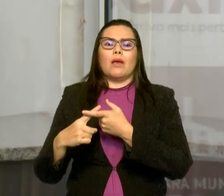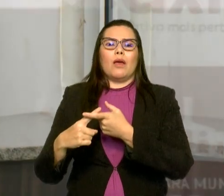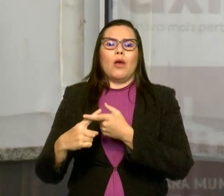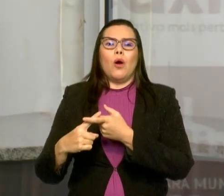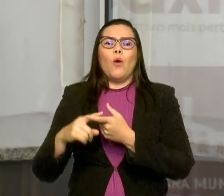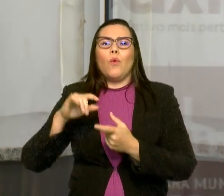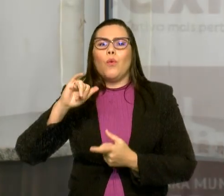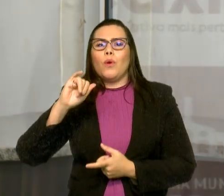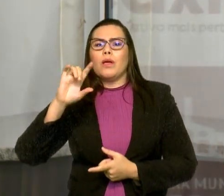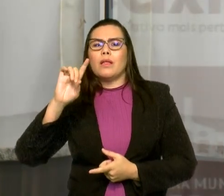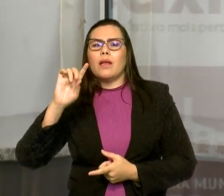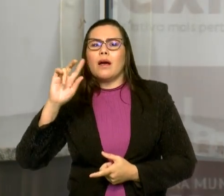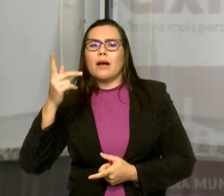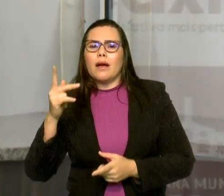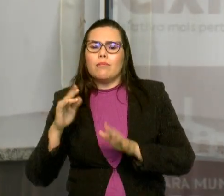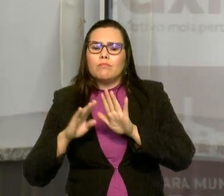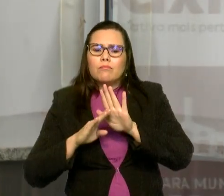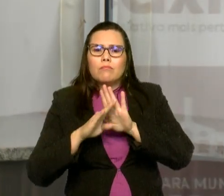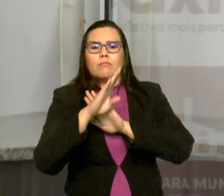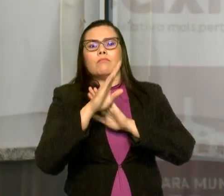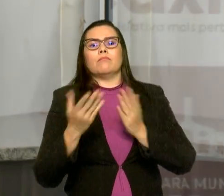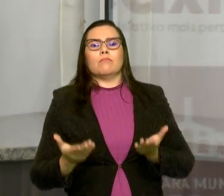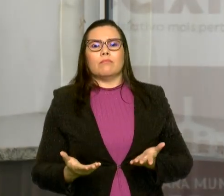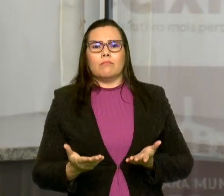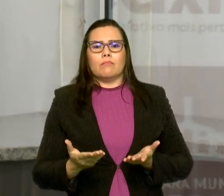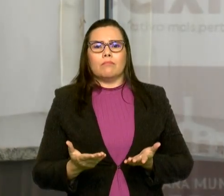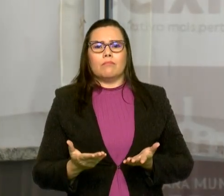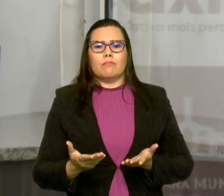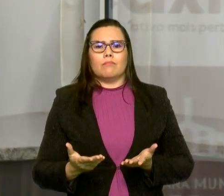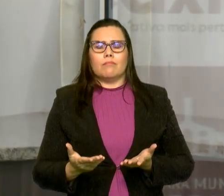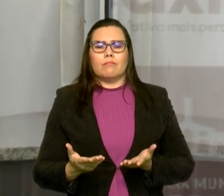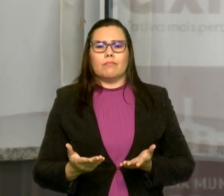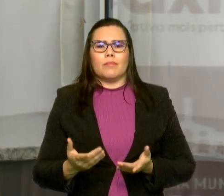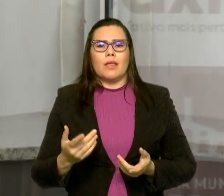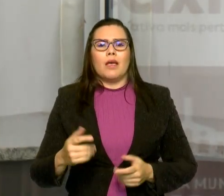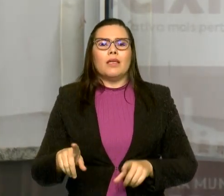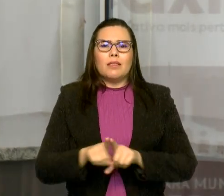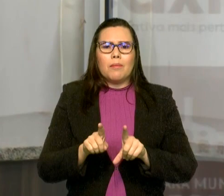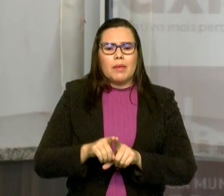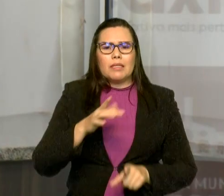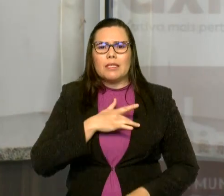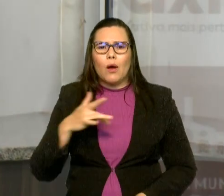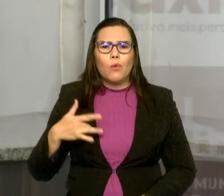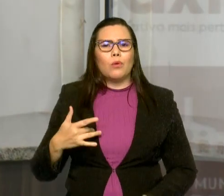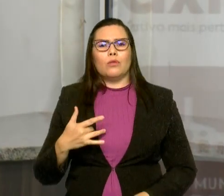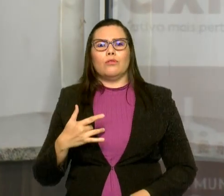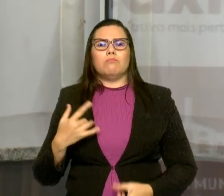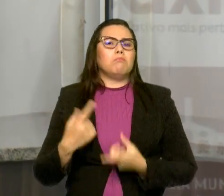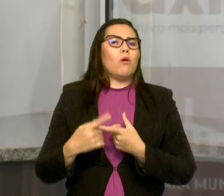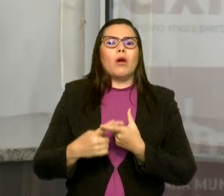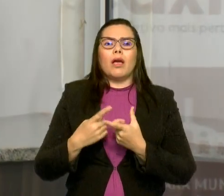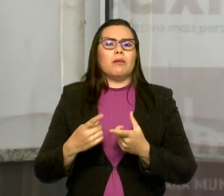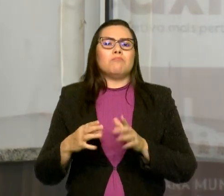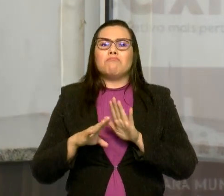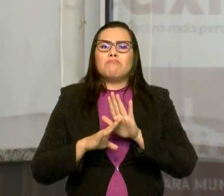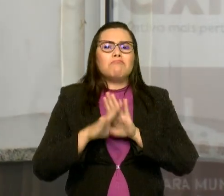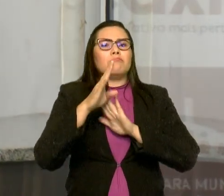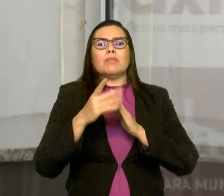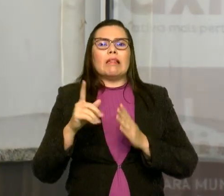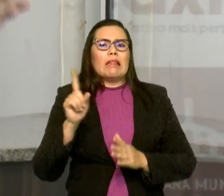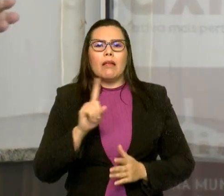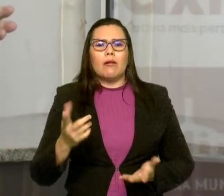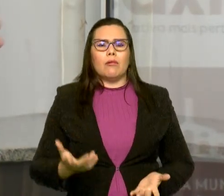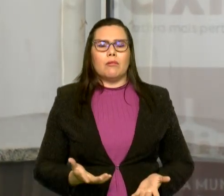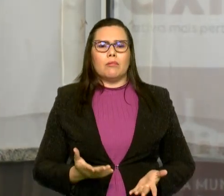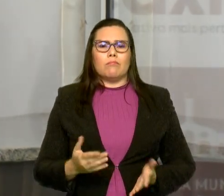de empregabilidade? Por que não melhoramos o índice na saúde? Por que não melhoramos o índice na educação? Por que que não melhoramos